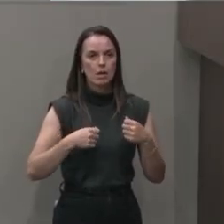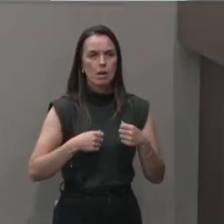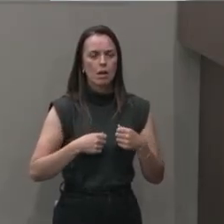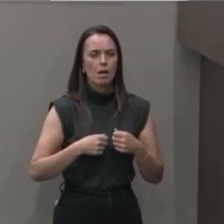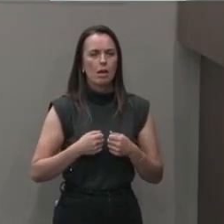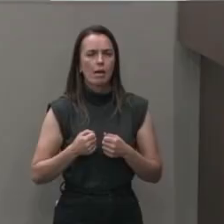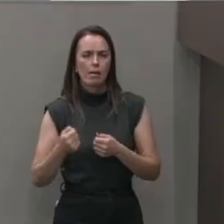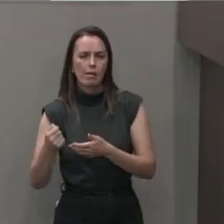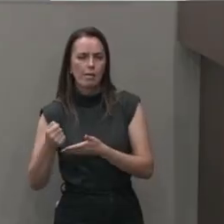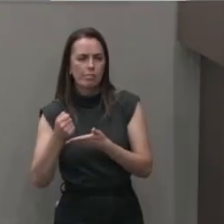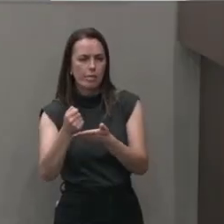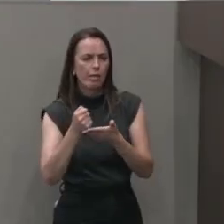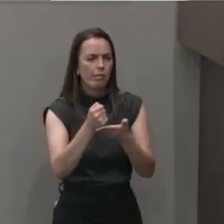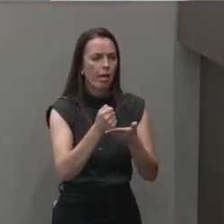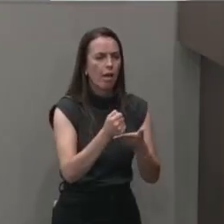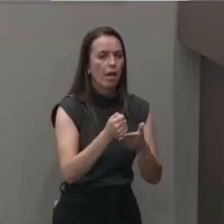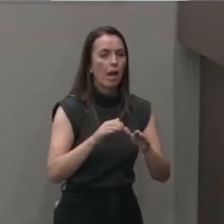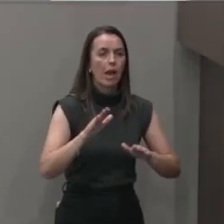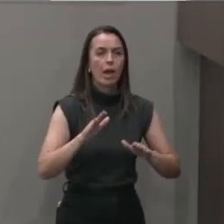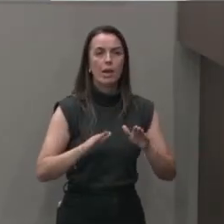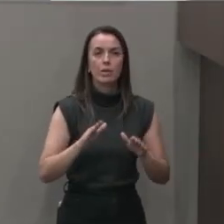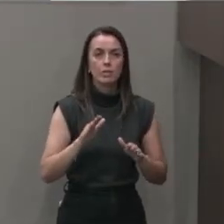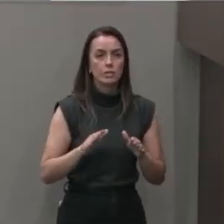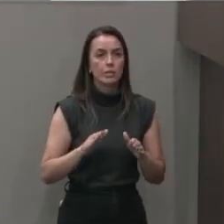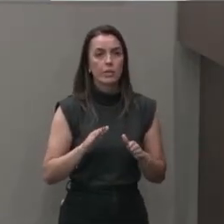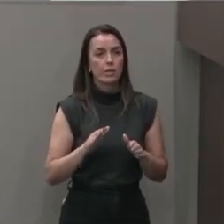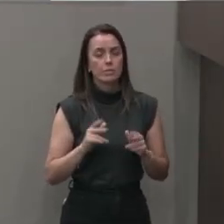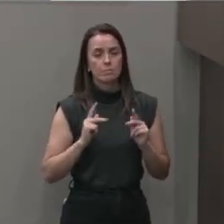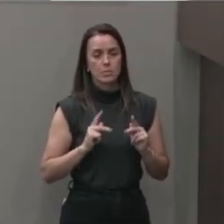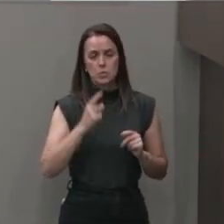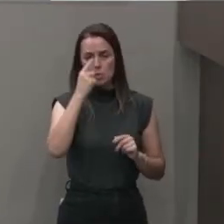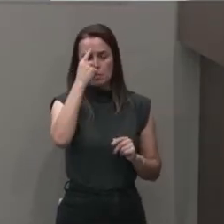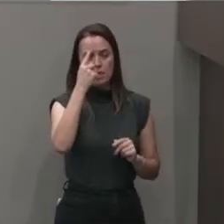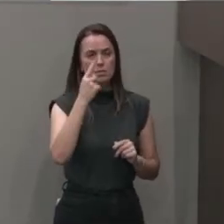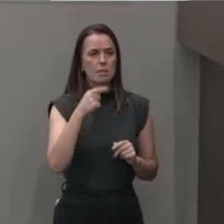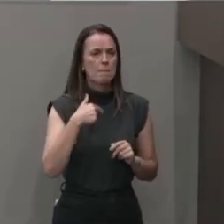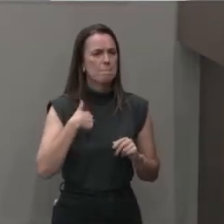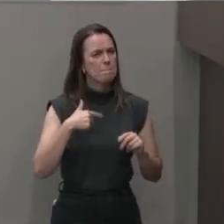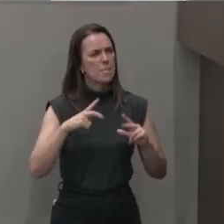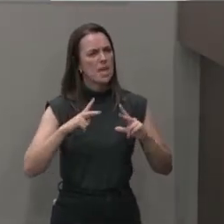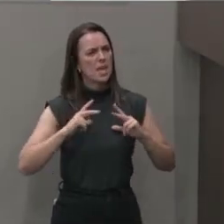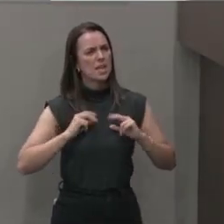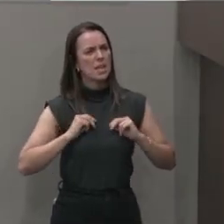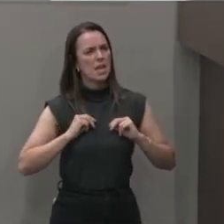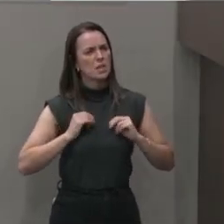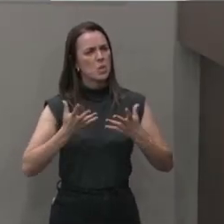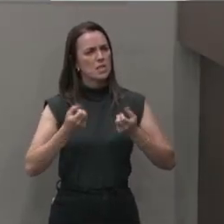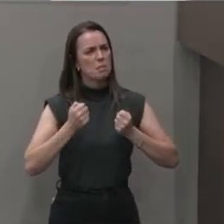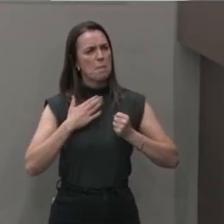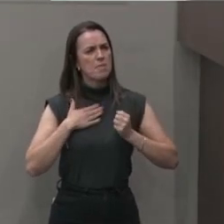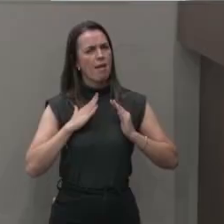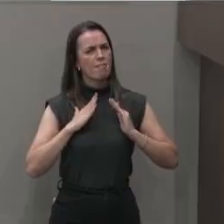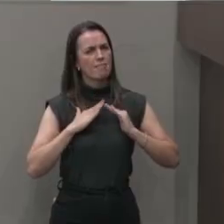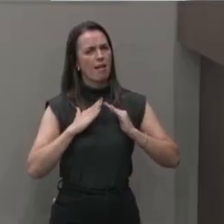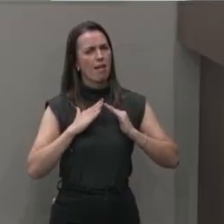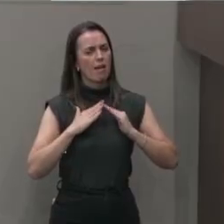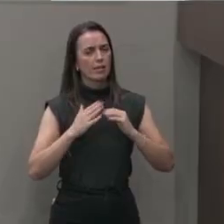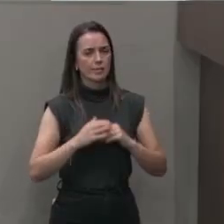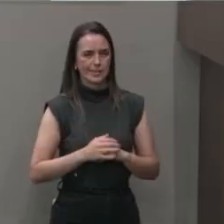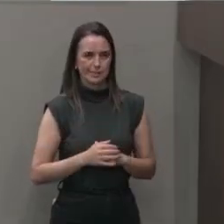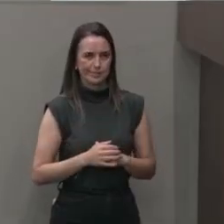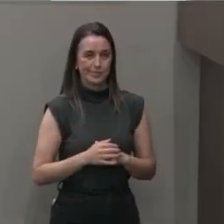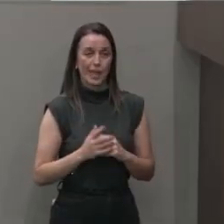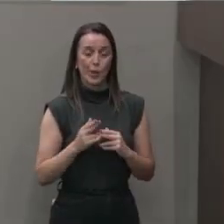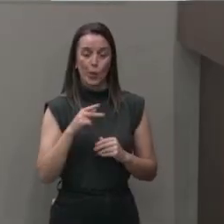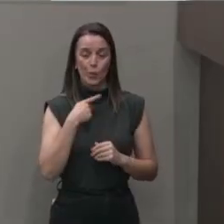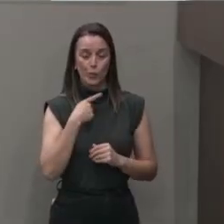gente abusada acha que merece receber no conforto do seu lar. E hoje nós tratamos de 2 temas de gente abusada, que descarta lixo